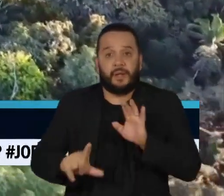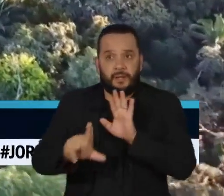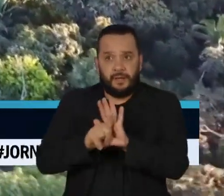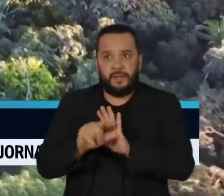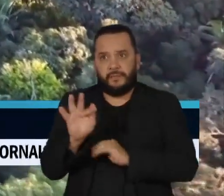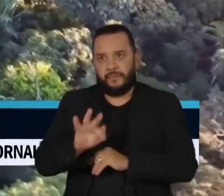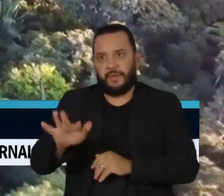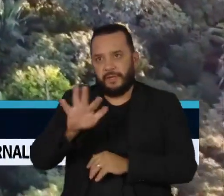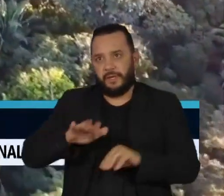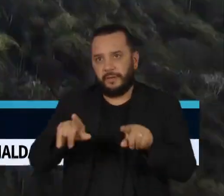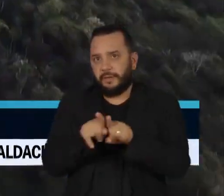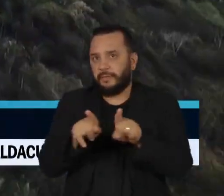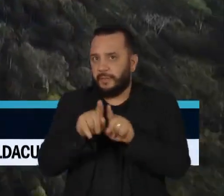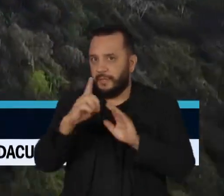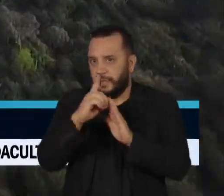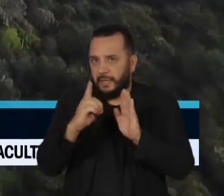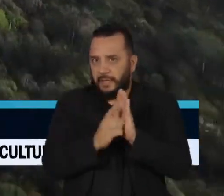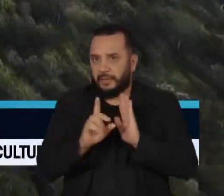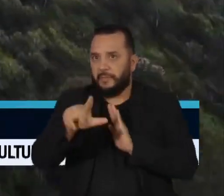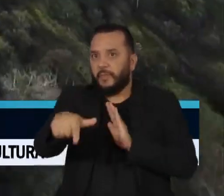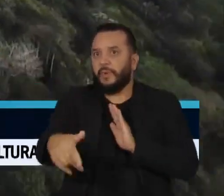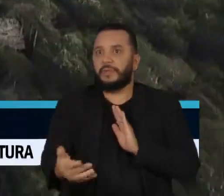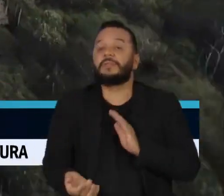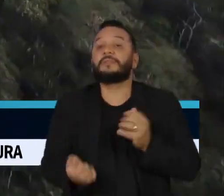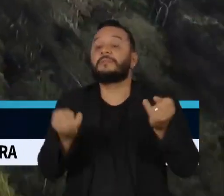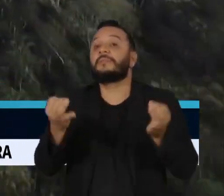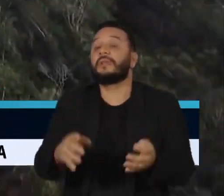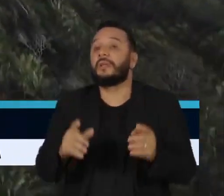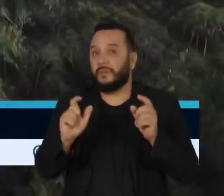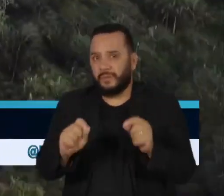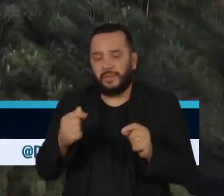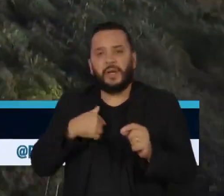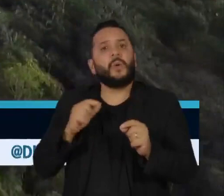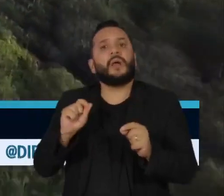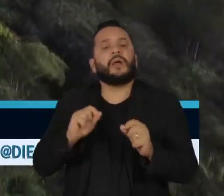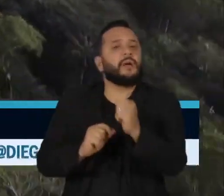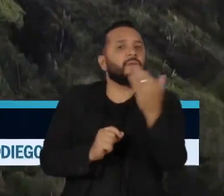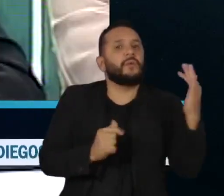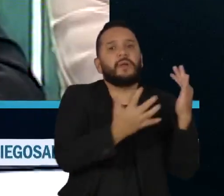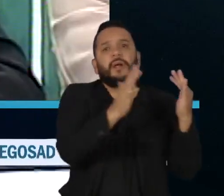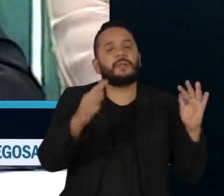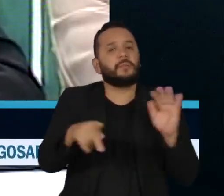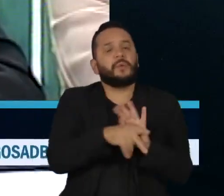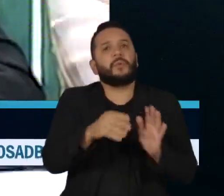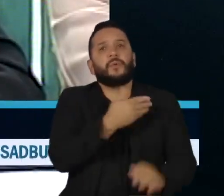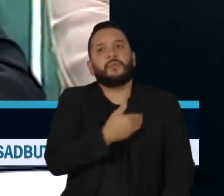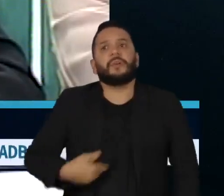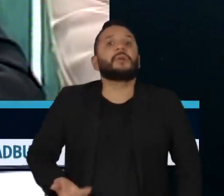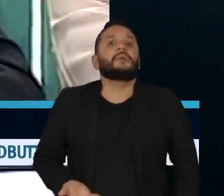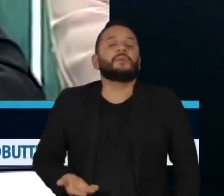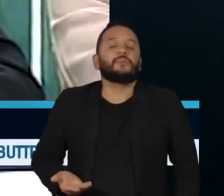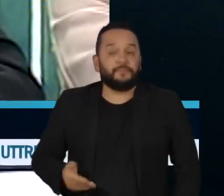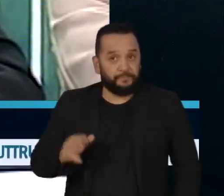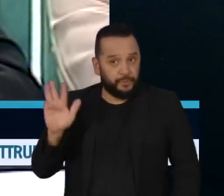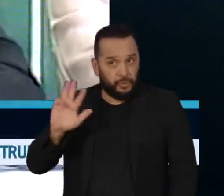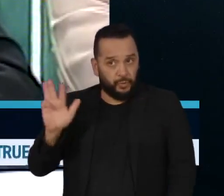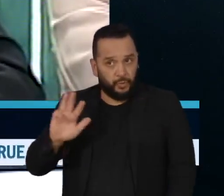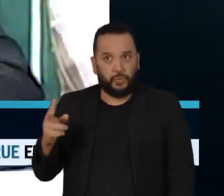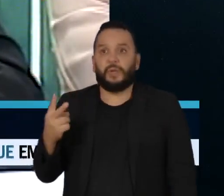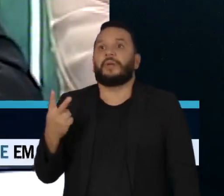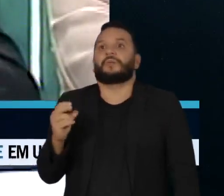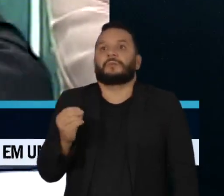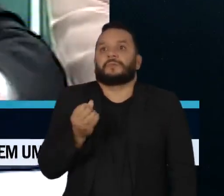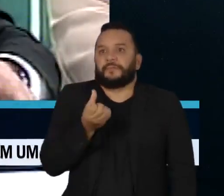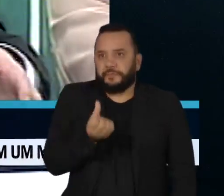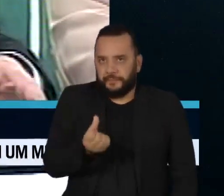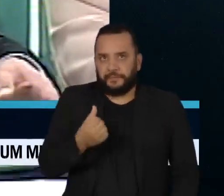e os decretos posteriores definem de maneira diferente o que são florestas públicas. A lei assinada pelo presidente Lula em 2006,